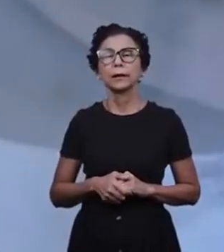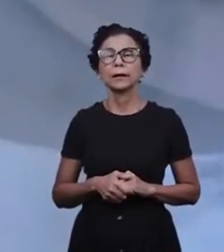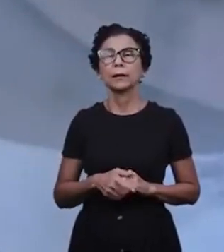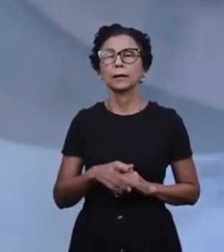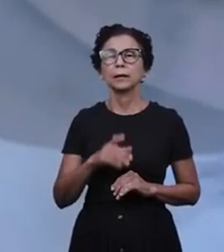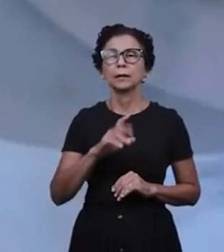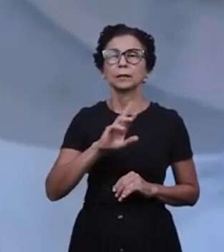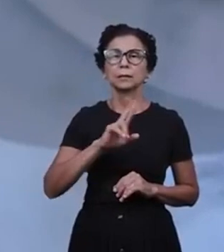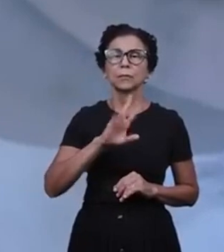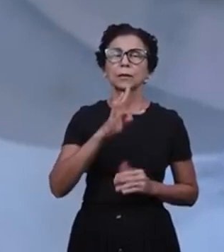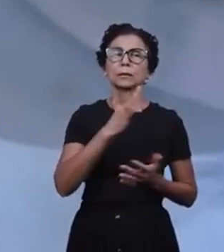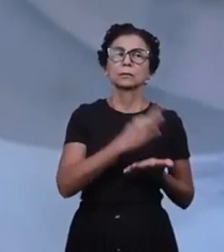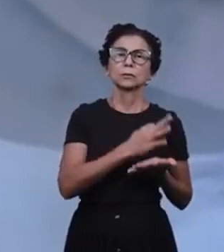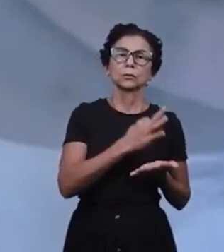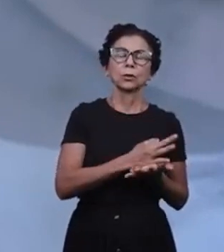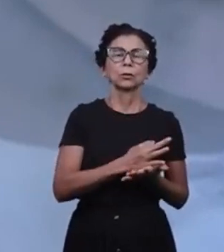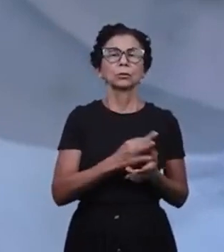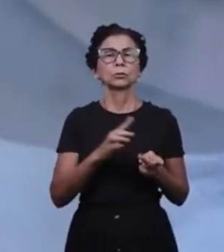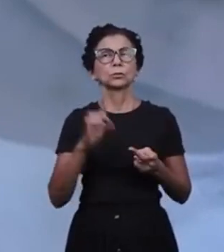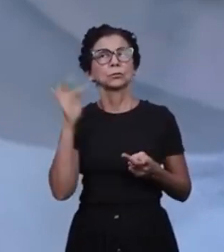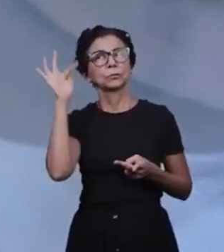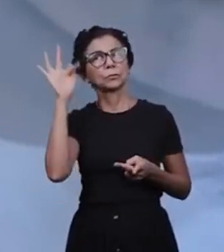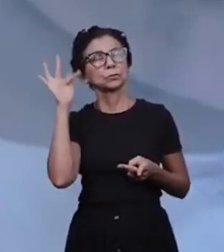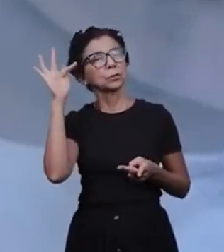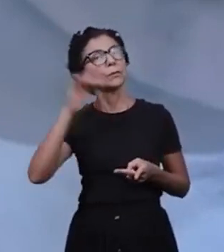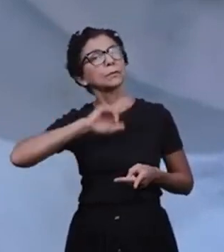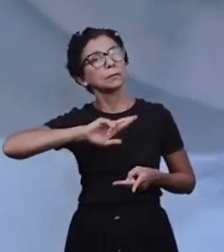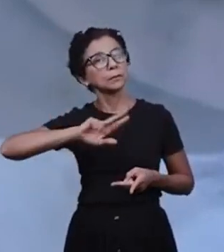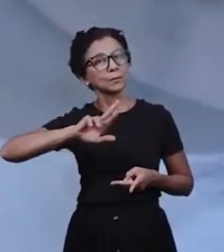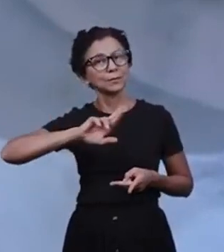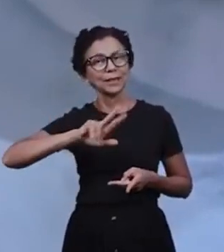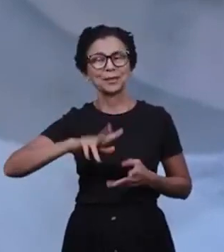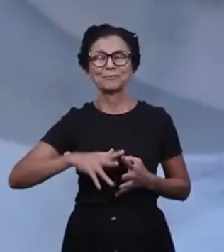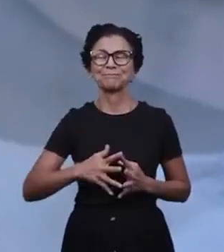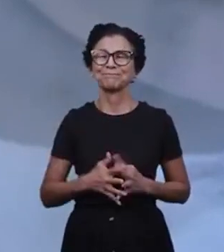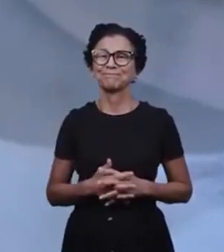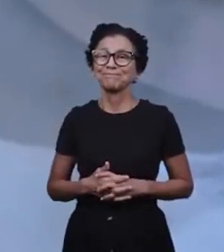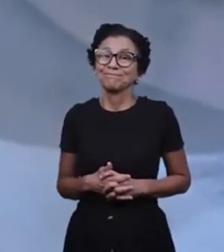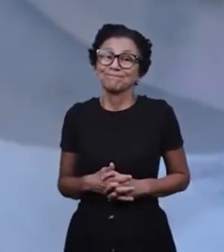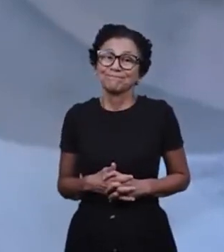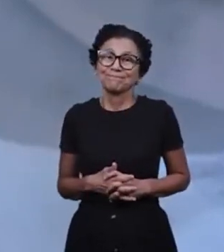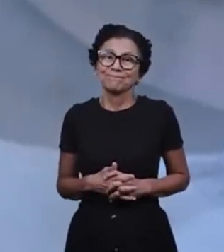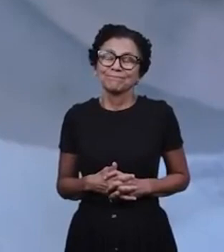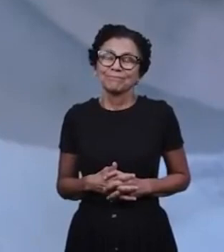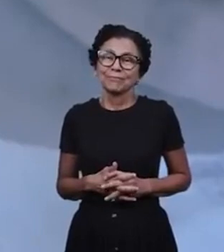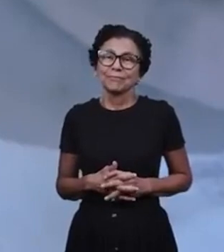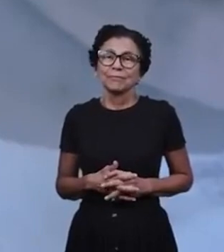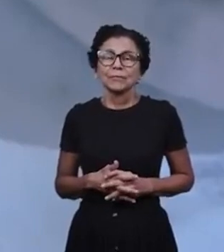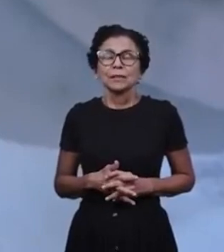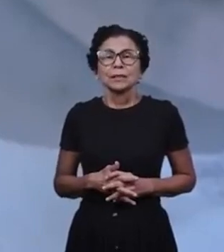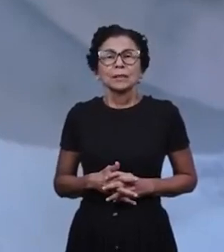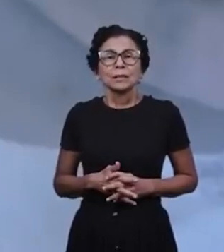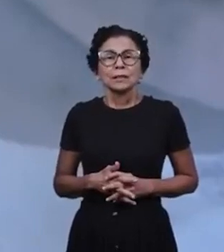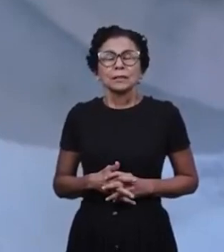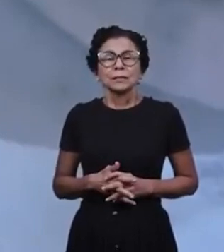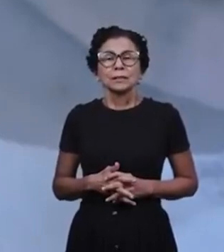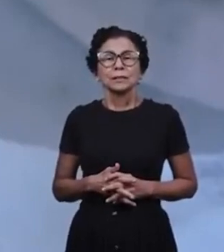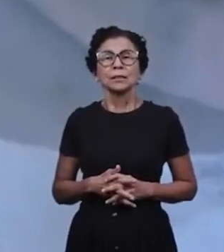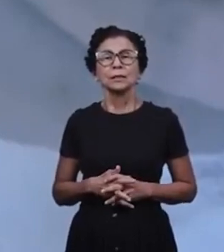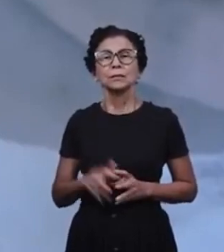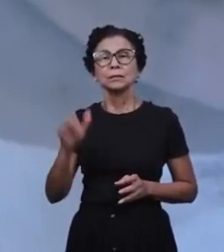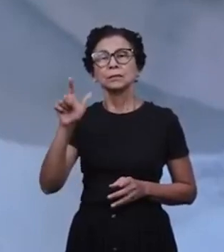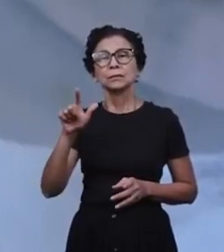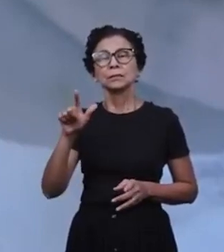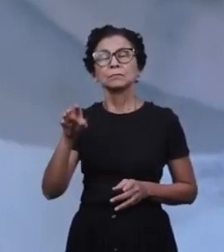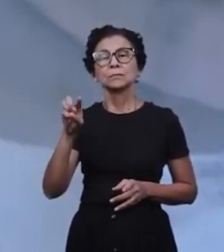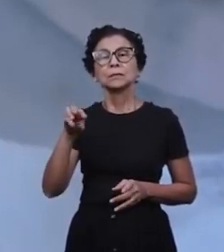conhecimento filosófico. Nós entendemos que quem pode revelar a palavra é quem inspirou a palavra. É o Espírito Santo. Então, ele é o